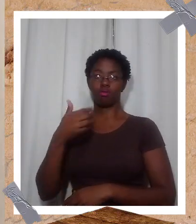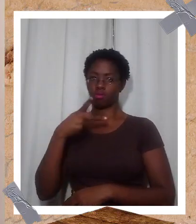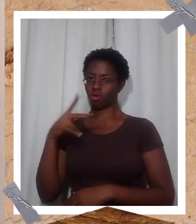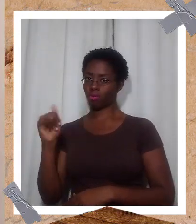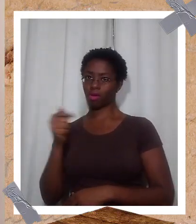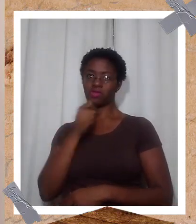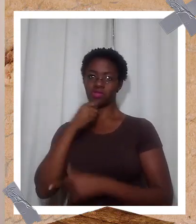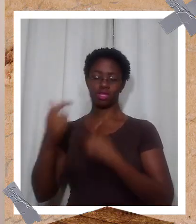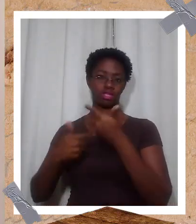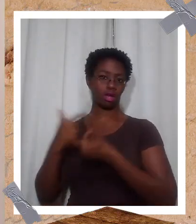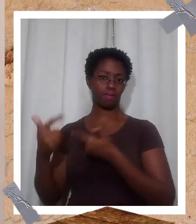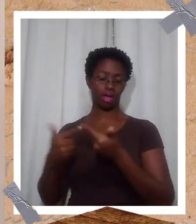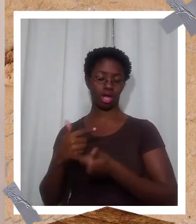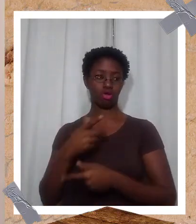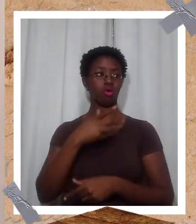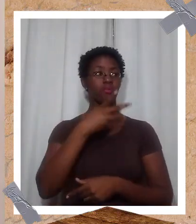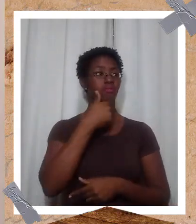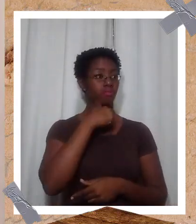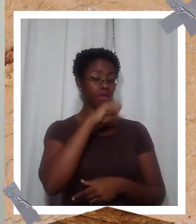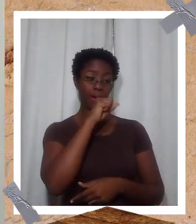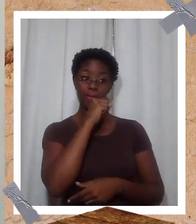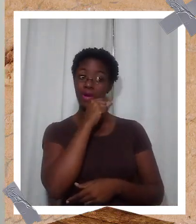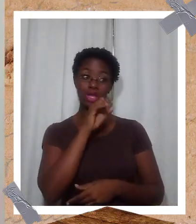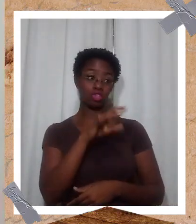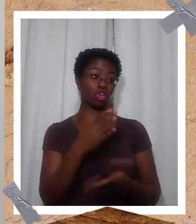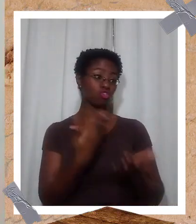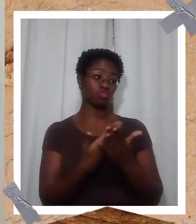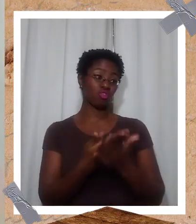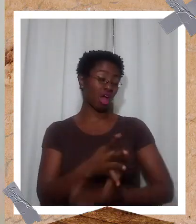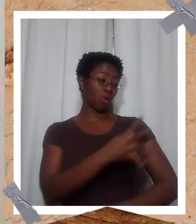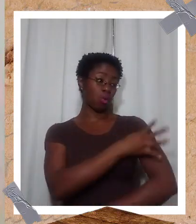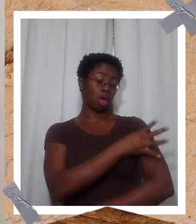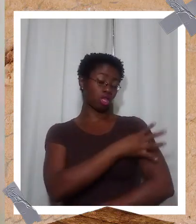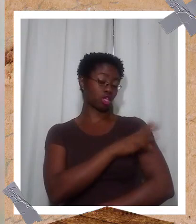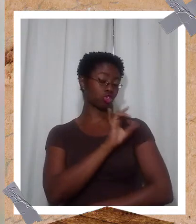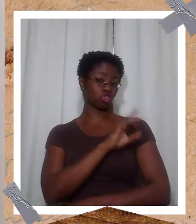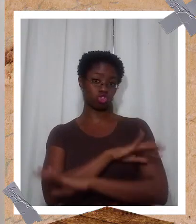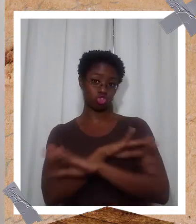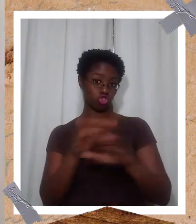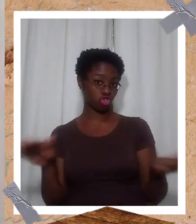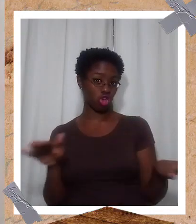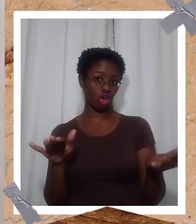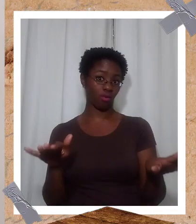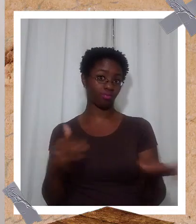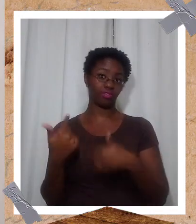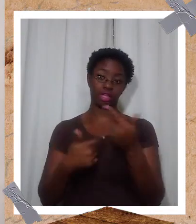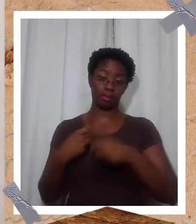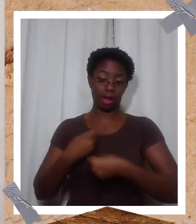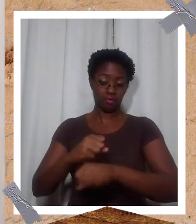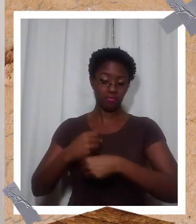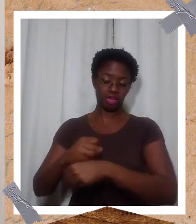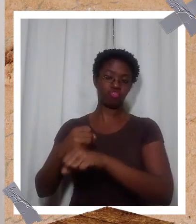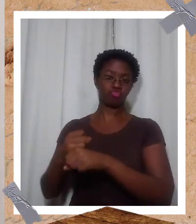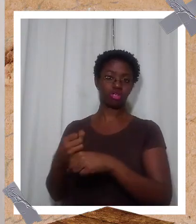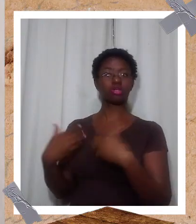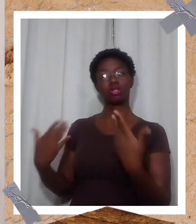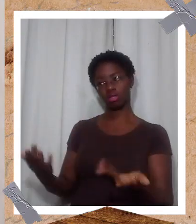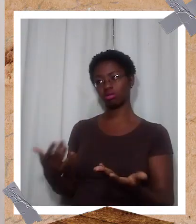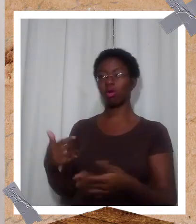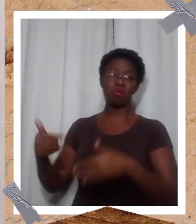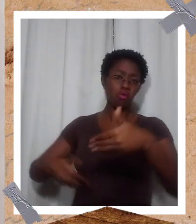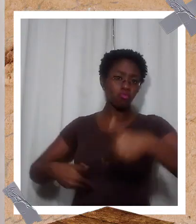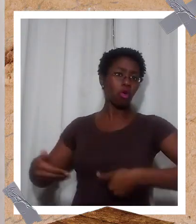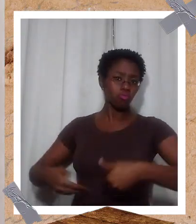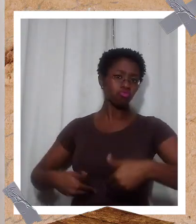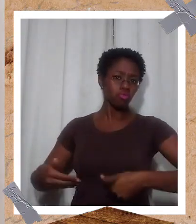tinha a faxina para fazer que não dava para sustentar filho. Então, uma das coisas que marcou a nossa vida é a fome. Então, de catar xepa na